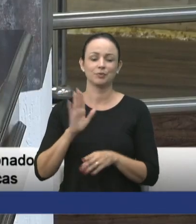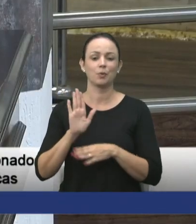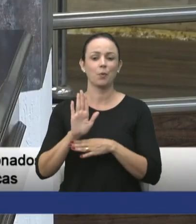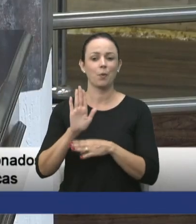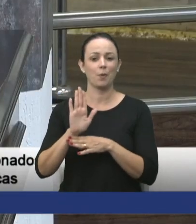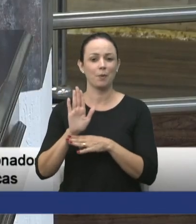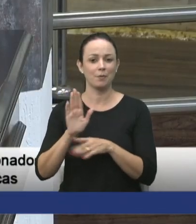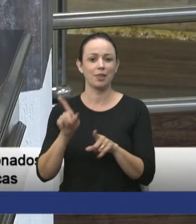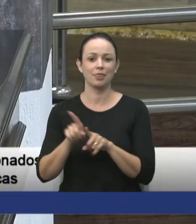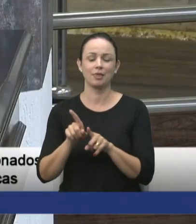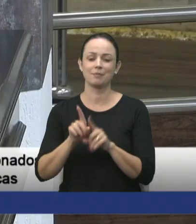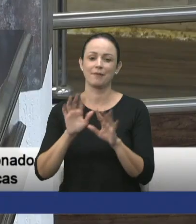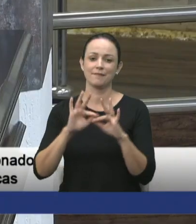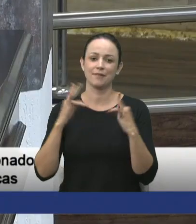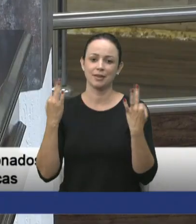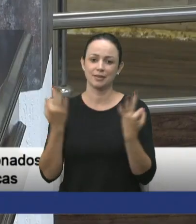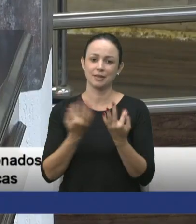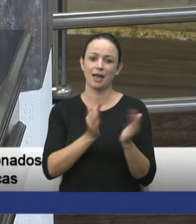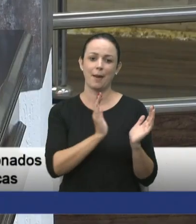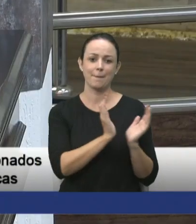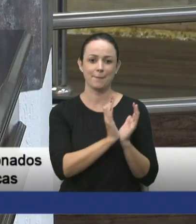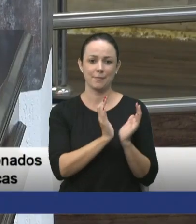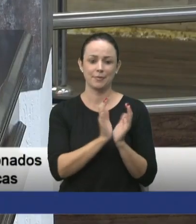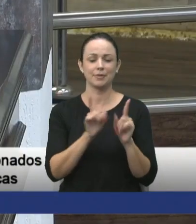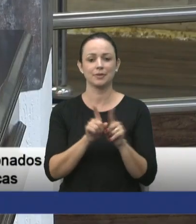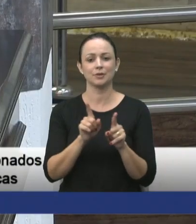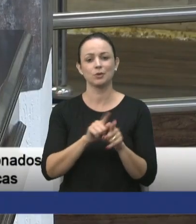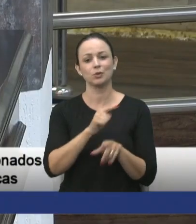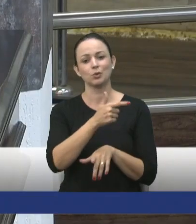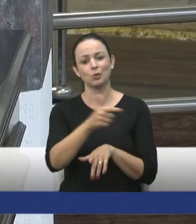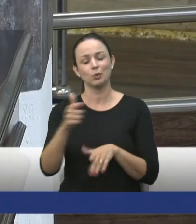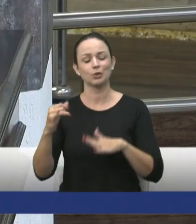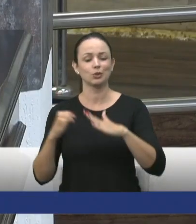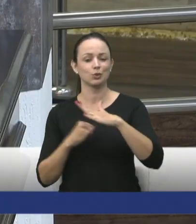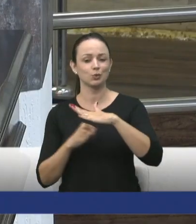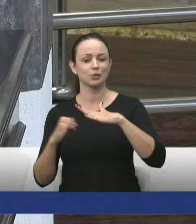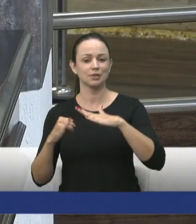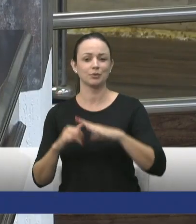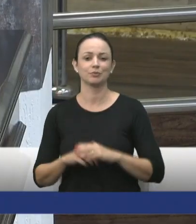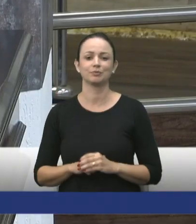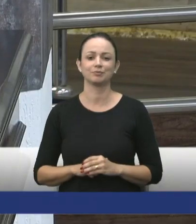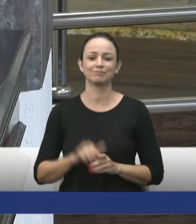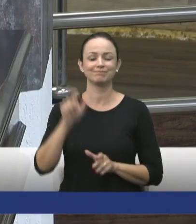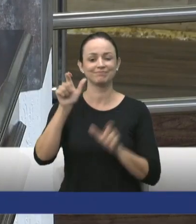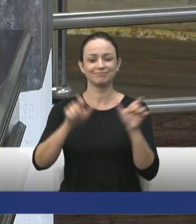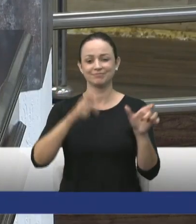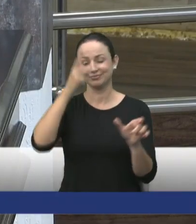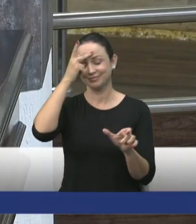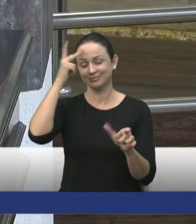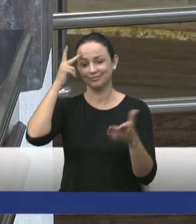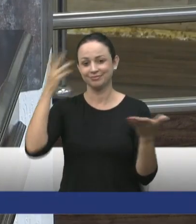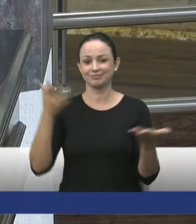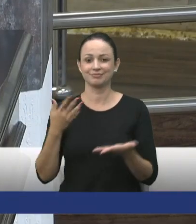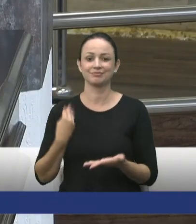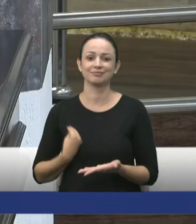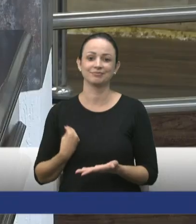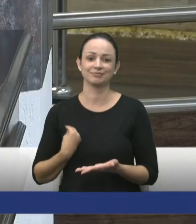colaboradores e familiares da APAI e demais instituições. Senhoras e senhores aqui